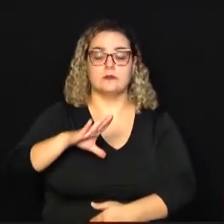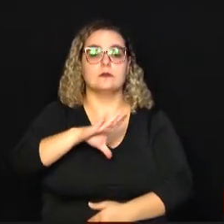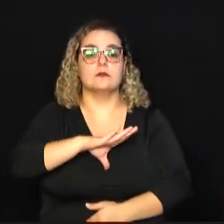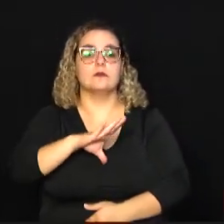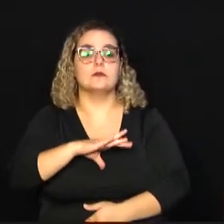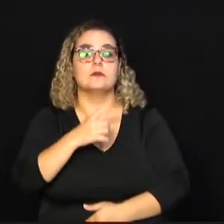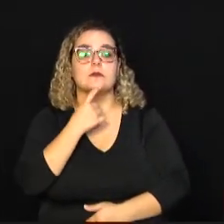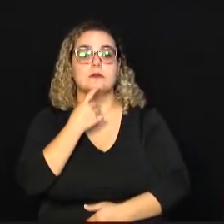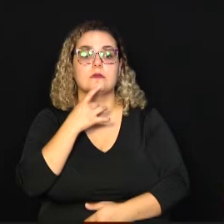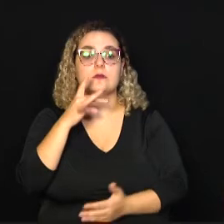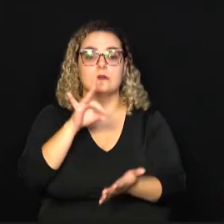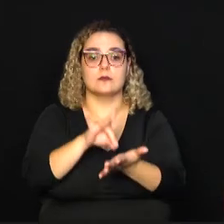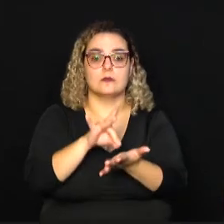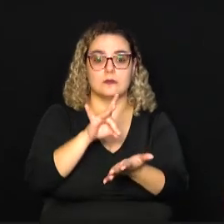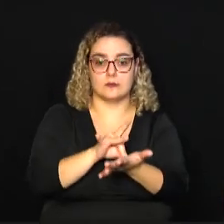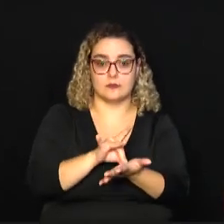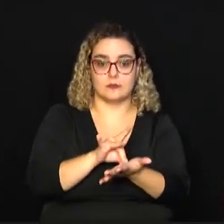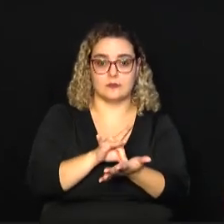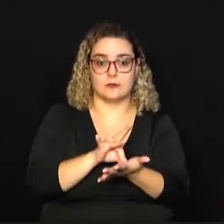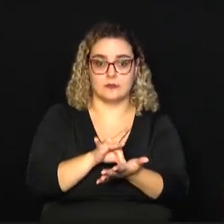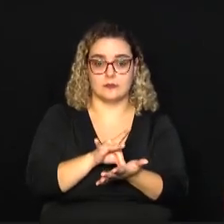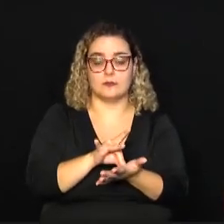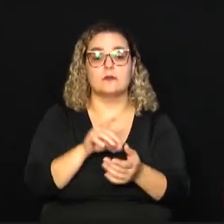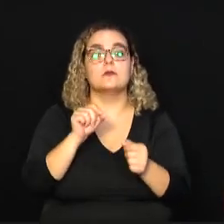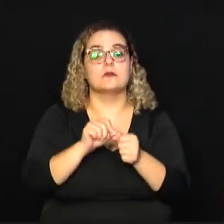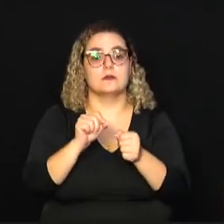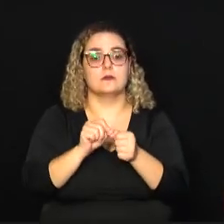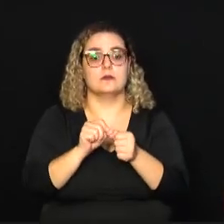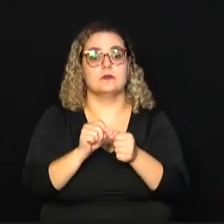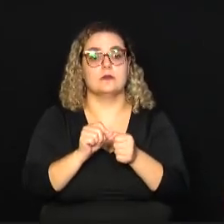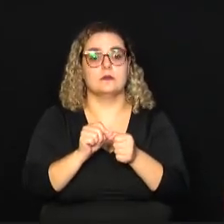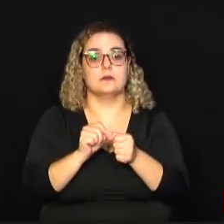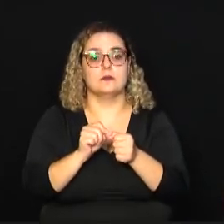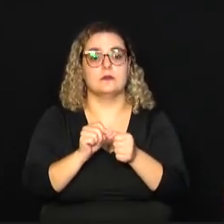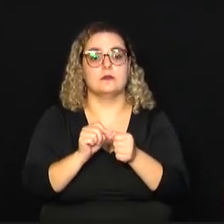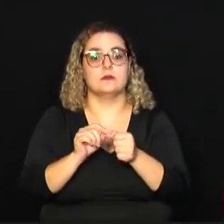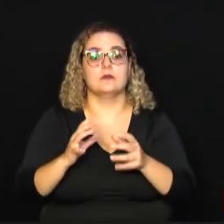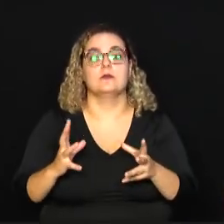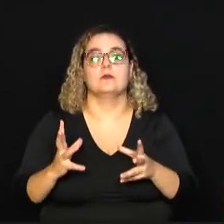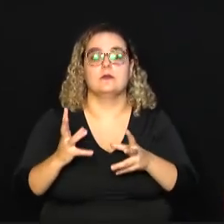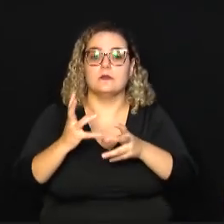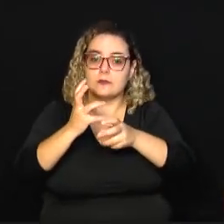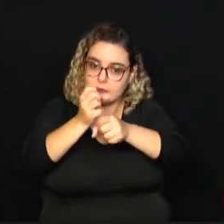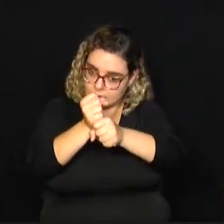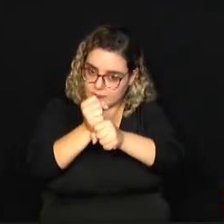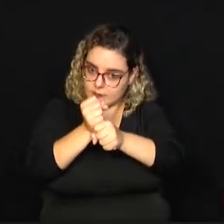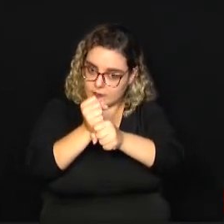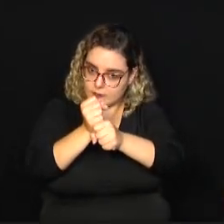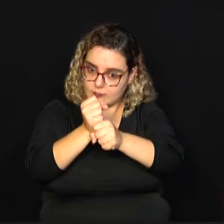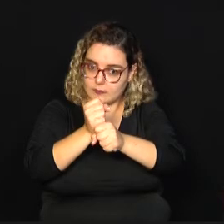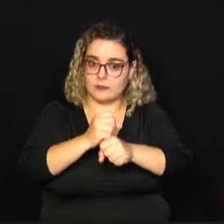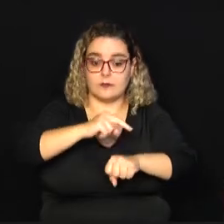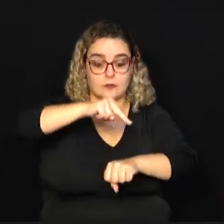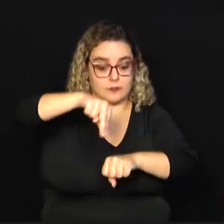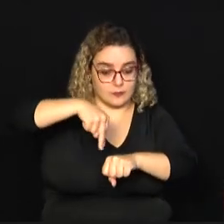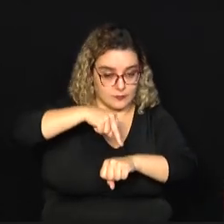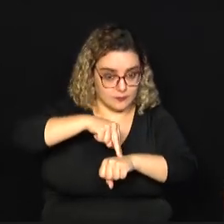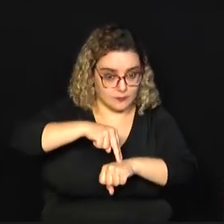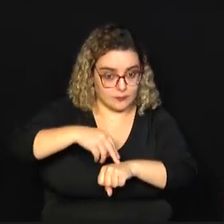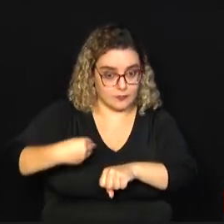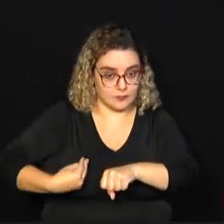na verdade, ela faz parte de um movimento bem maior, que é a Frente pela Vida Nacional,